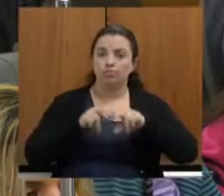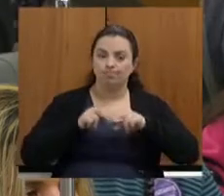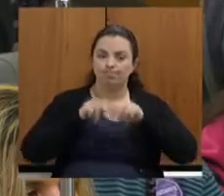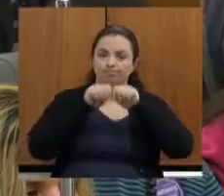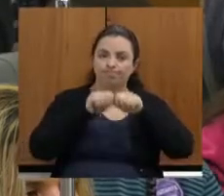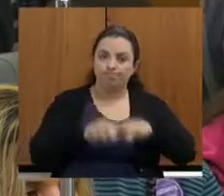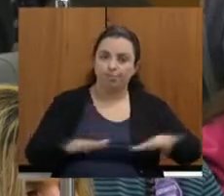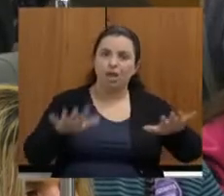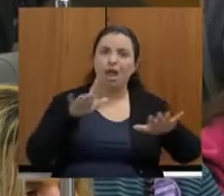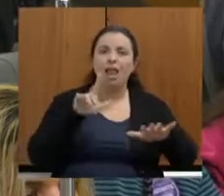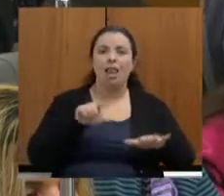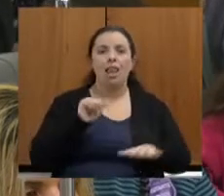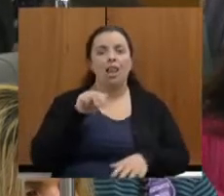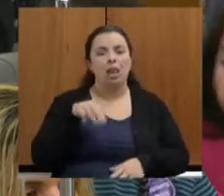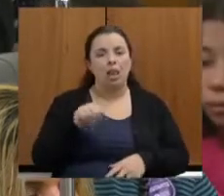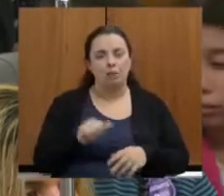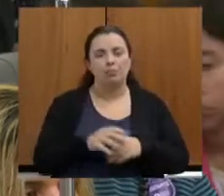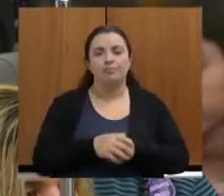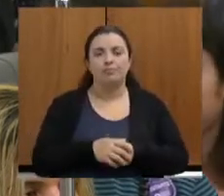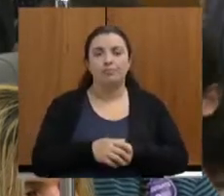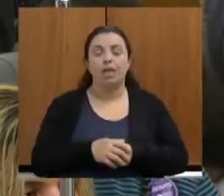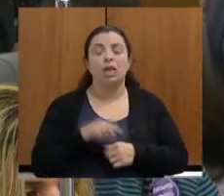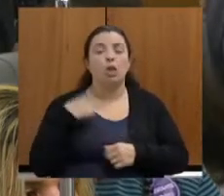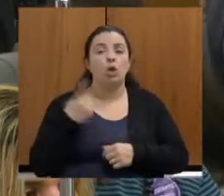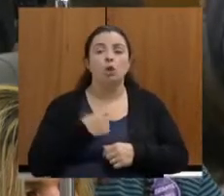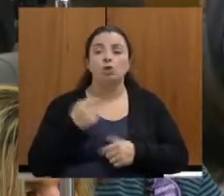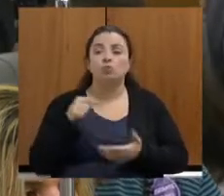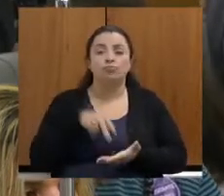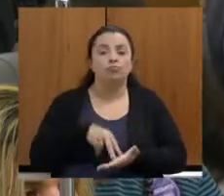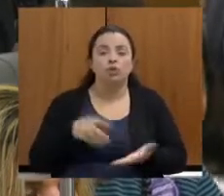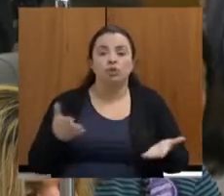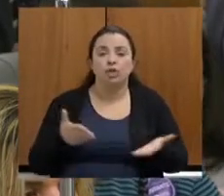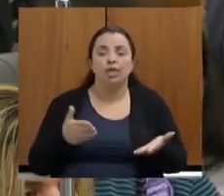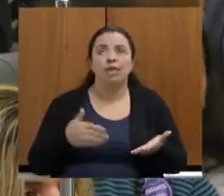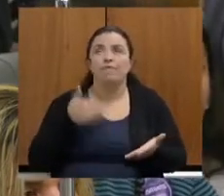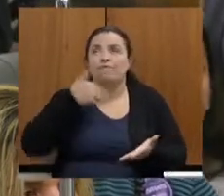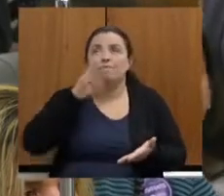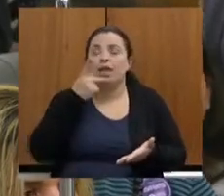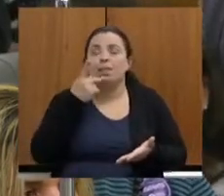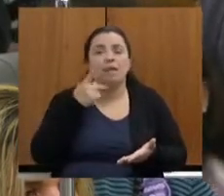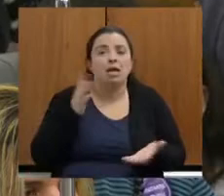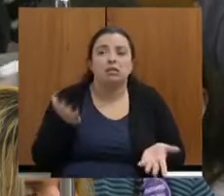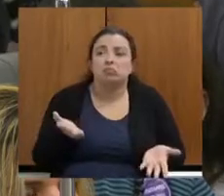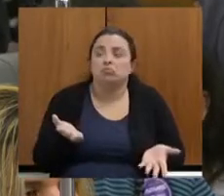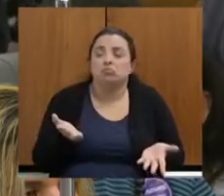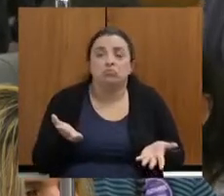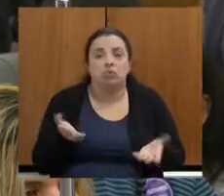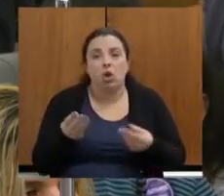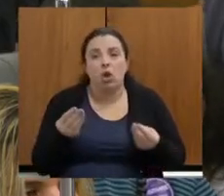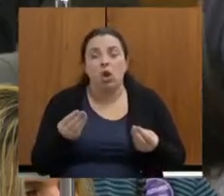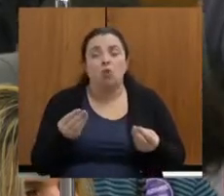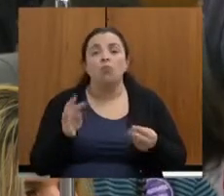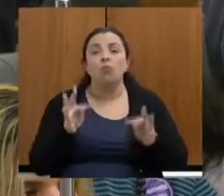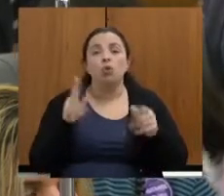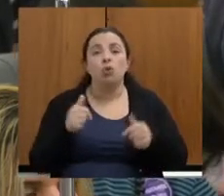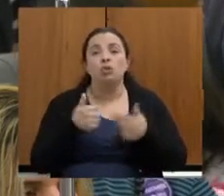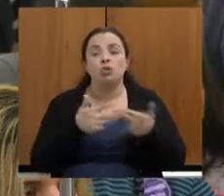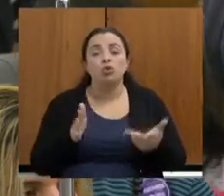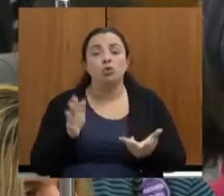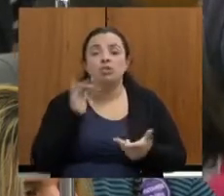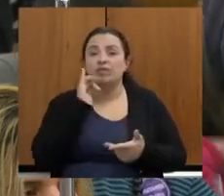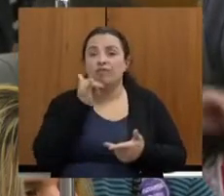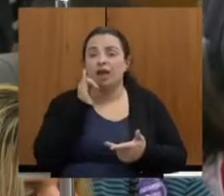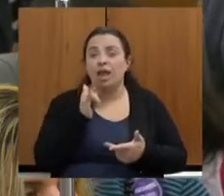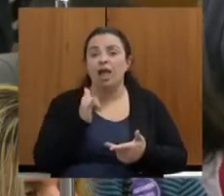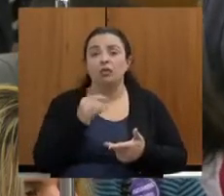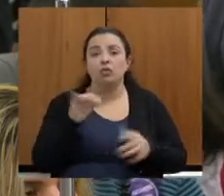aqui hoje não tenho muito mais que falar porque acho que tudo que nós já temos que falar e do